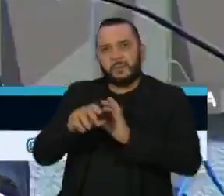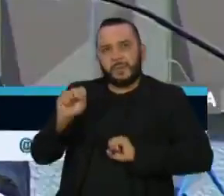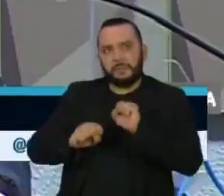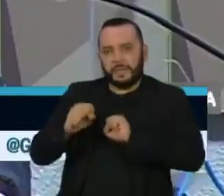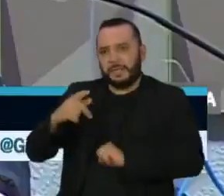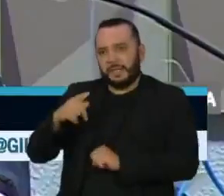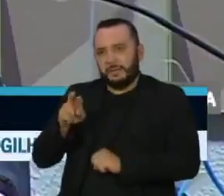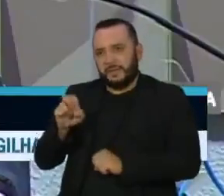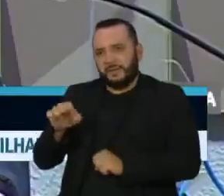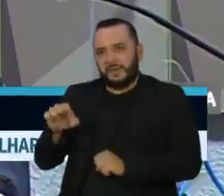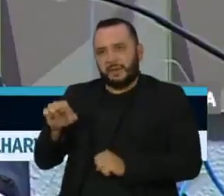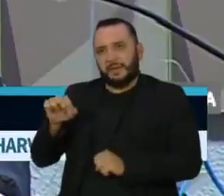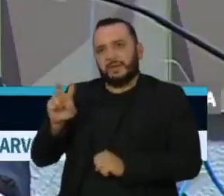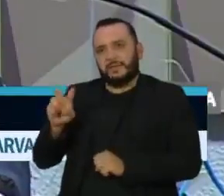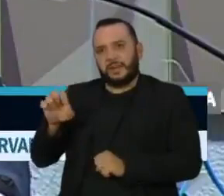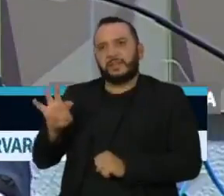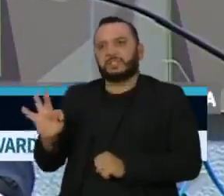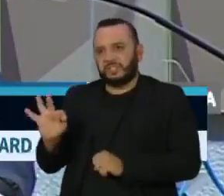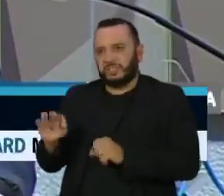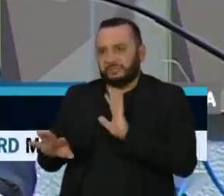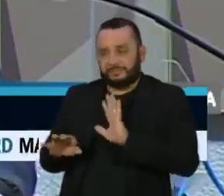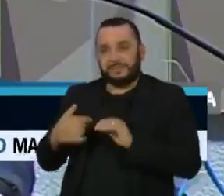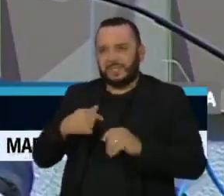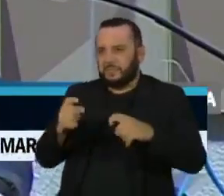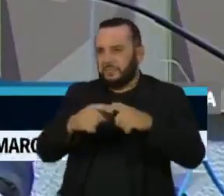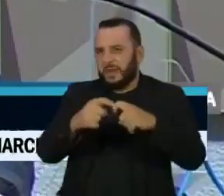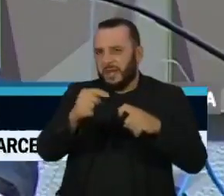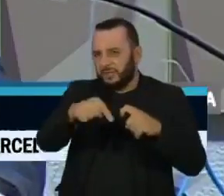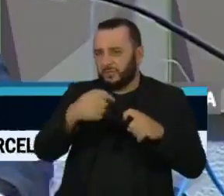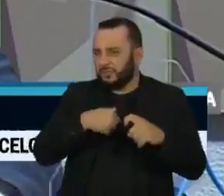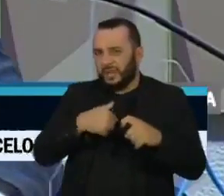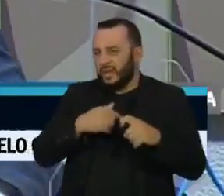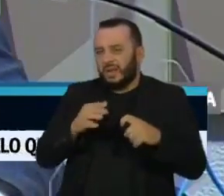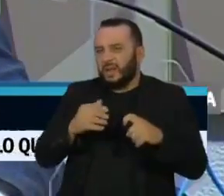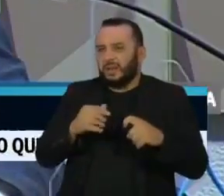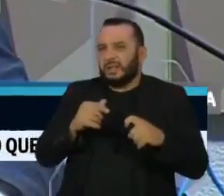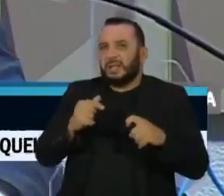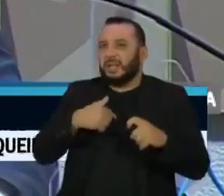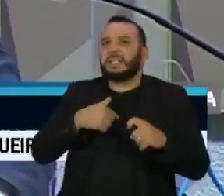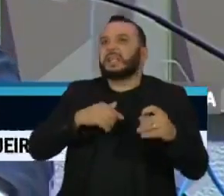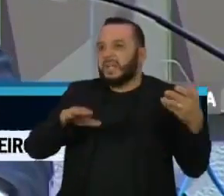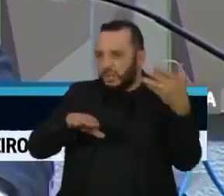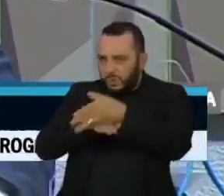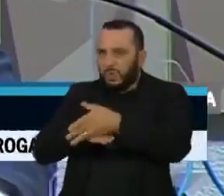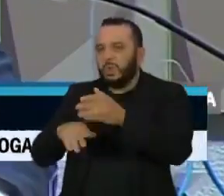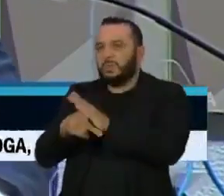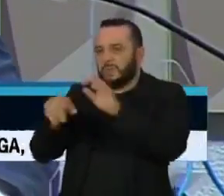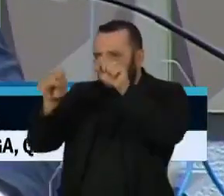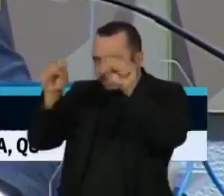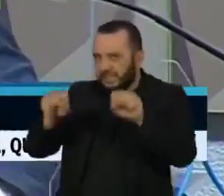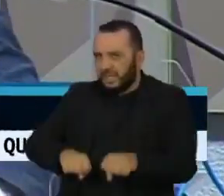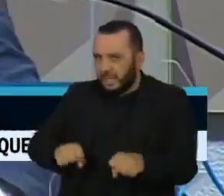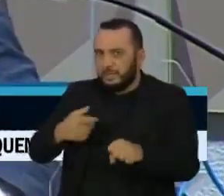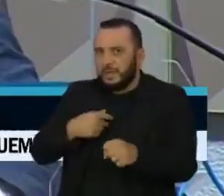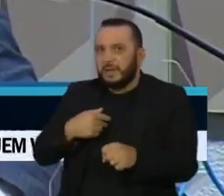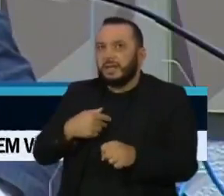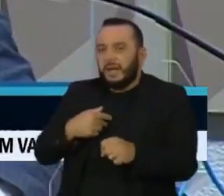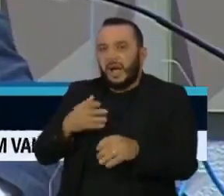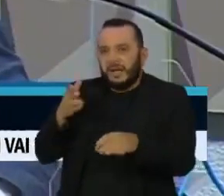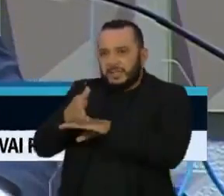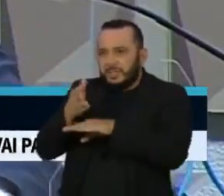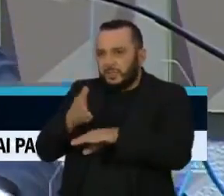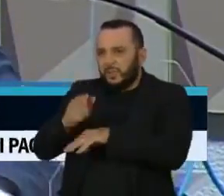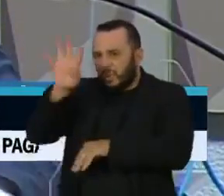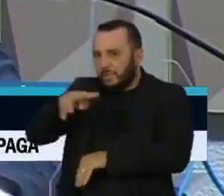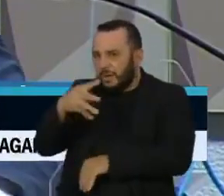Esses médicos, mesmo fora de todo o escopo de atenção, eles invadiram o sistema, acessaram